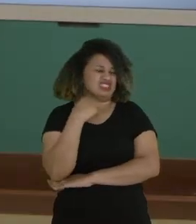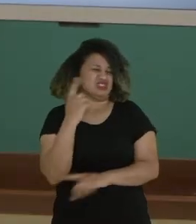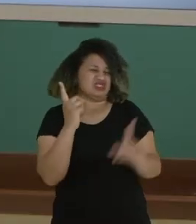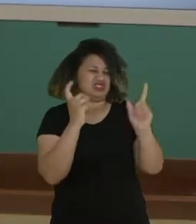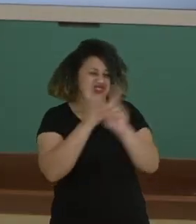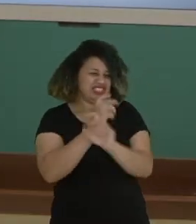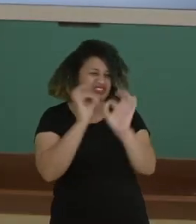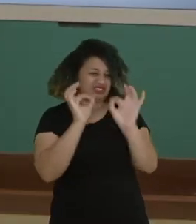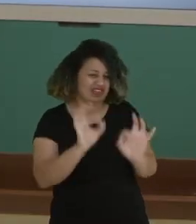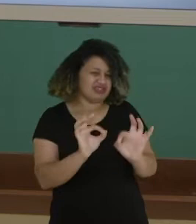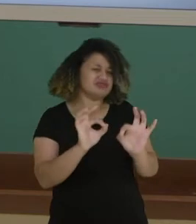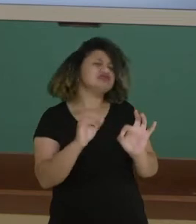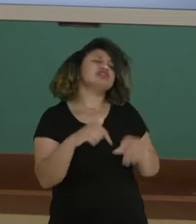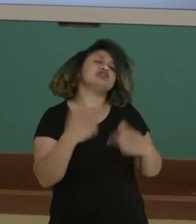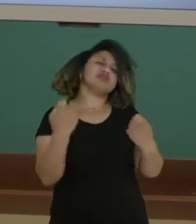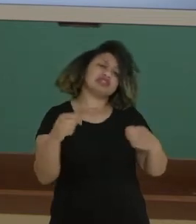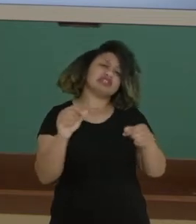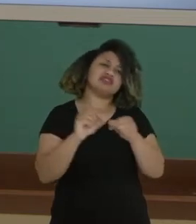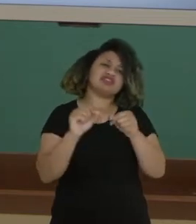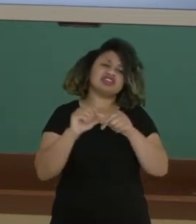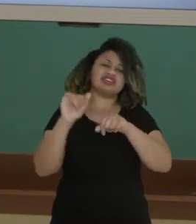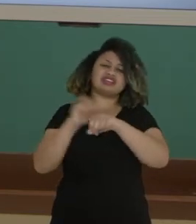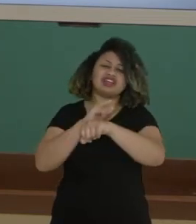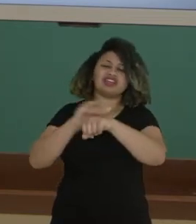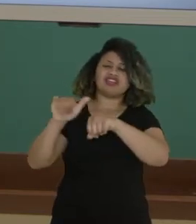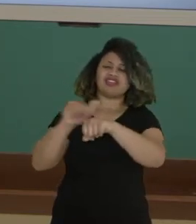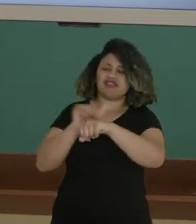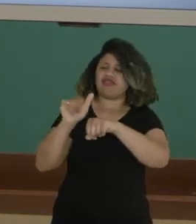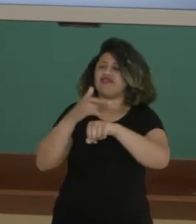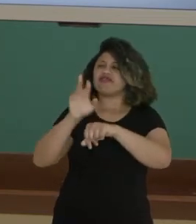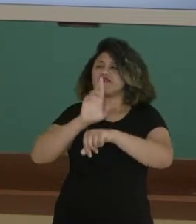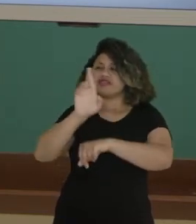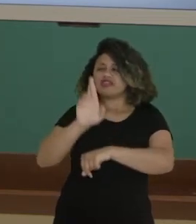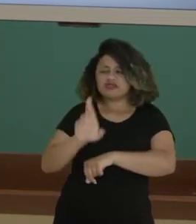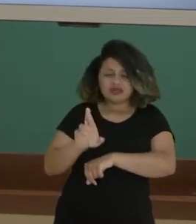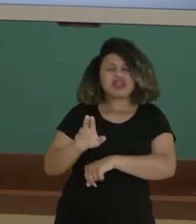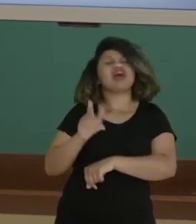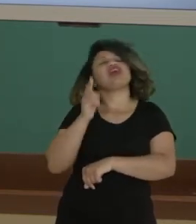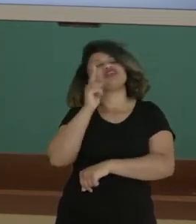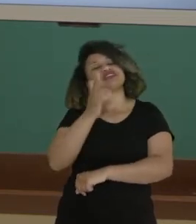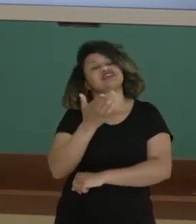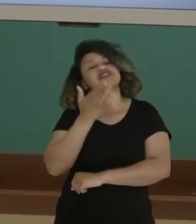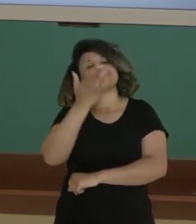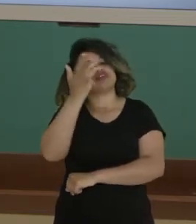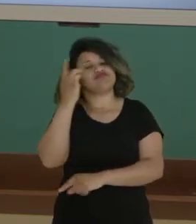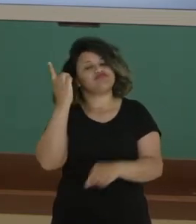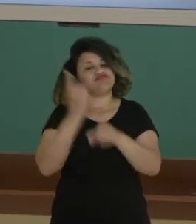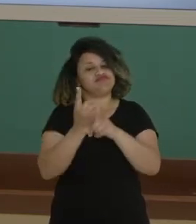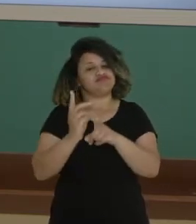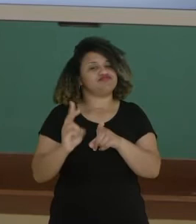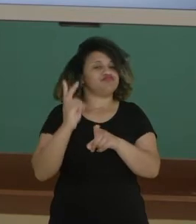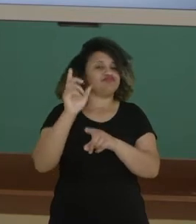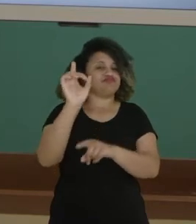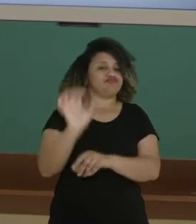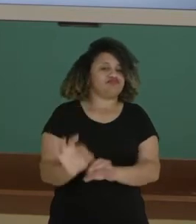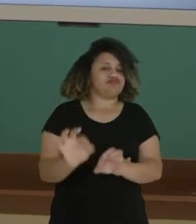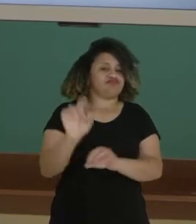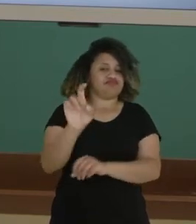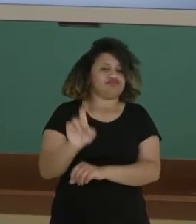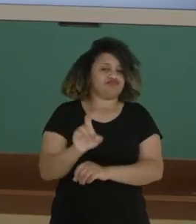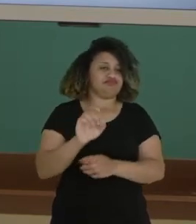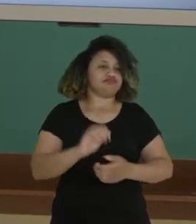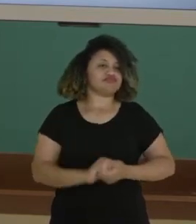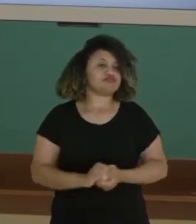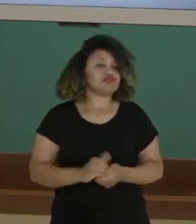seria bem difícil encontrar. Mas olha como resolvendo aqui ó, ficou muito fácil. Muito simples, ok? E agora eu tenho